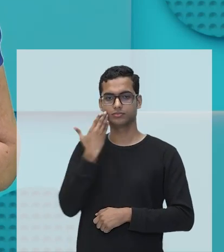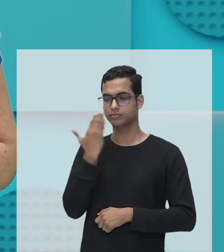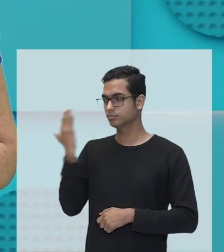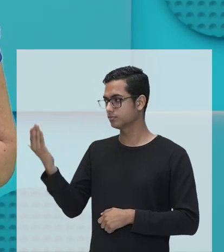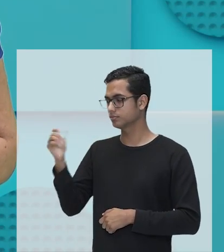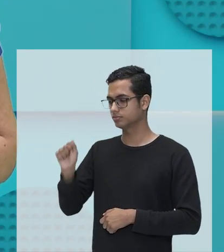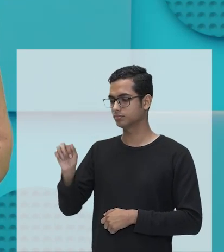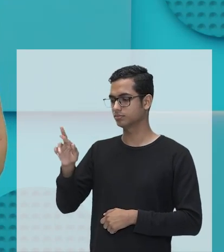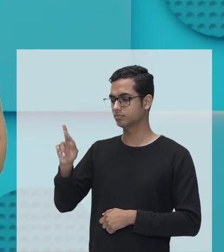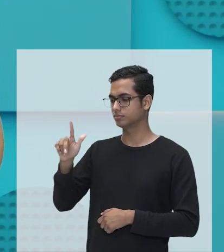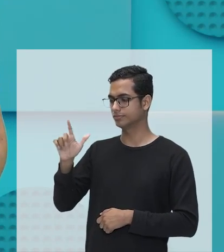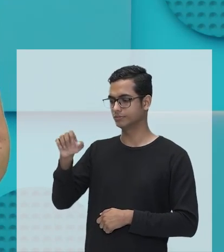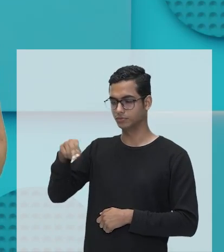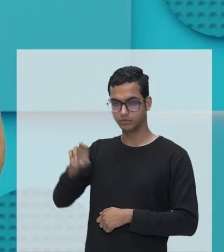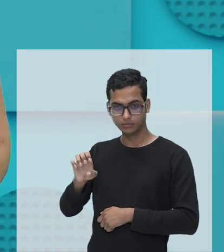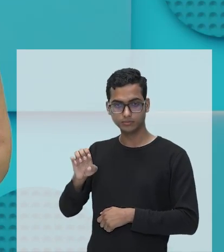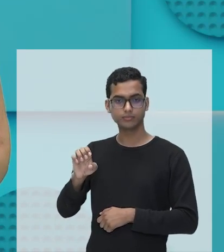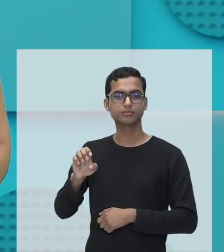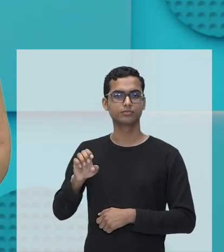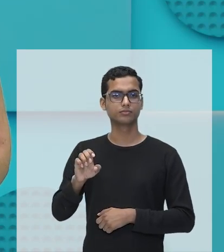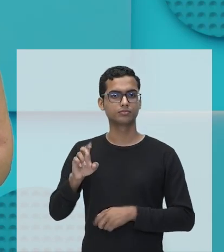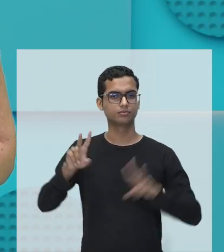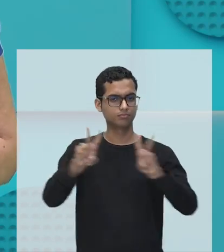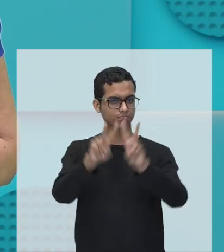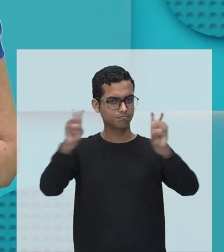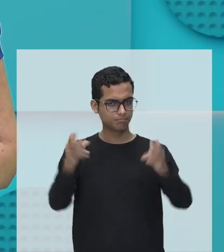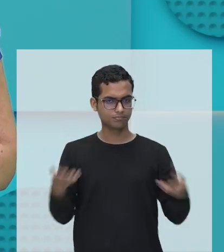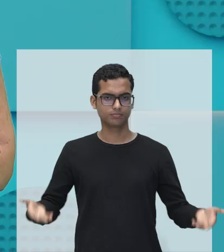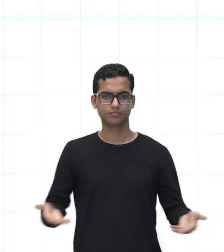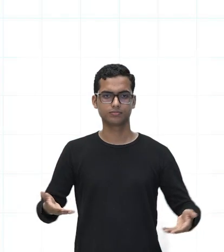Arlene Azulay e hoje nós temos como conteúdo